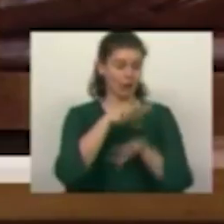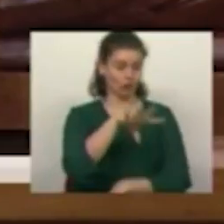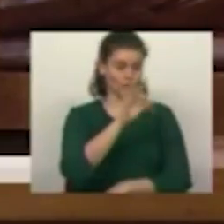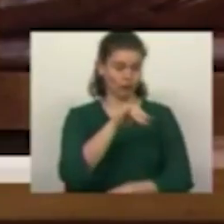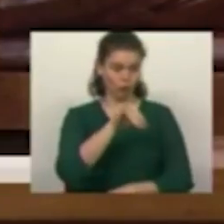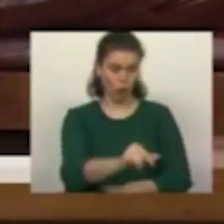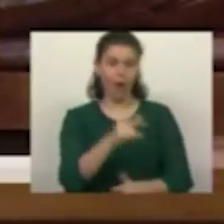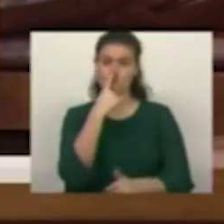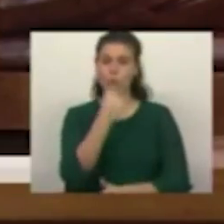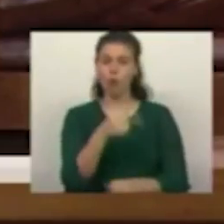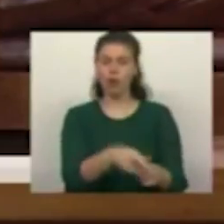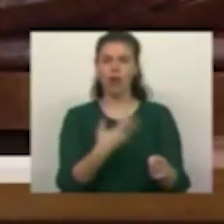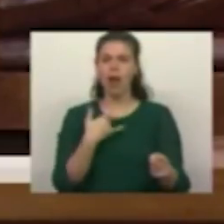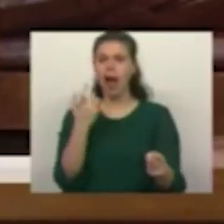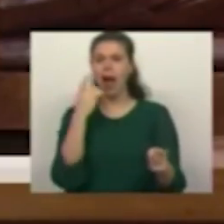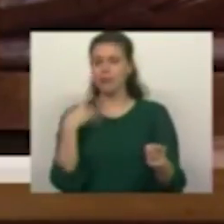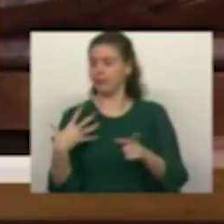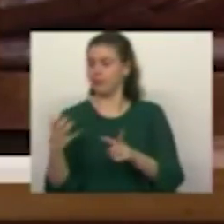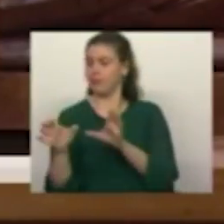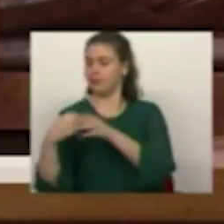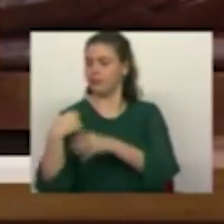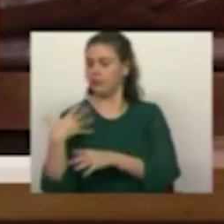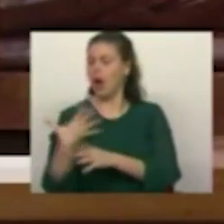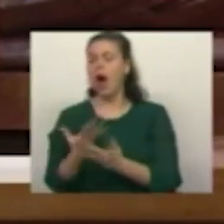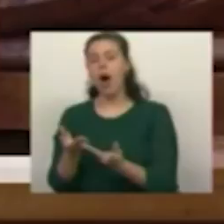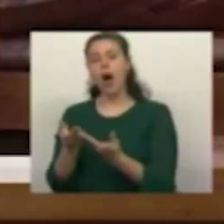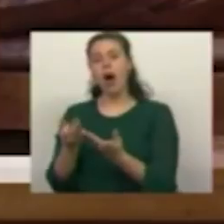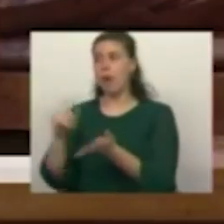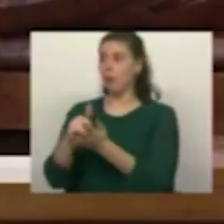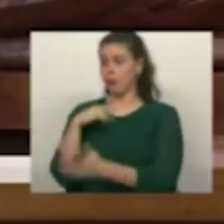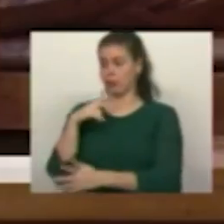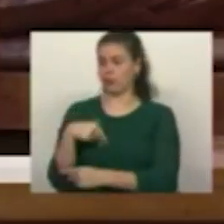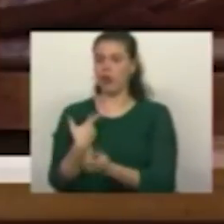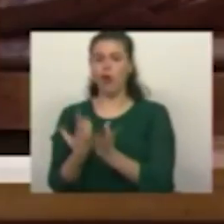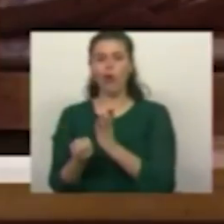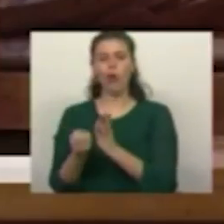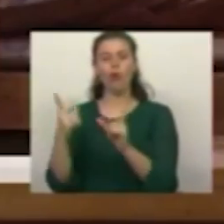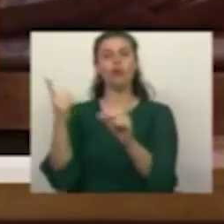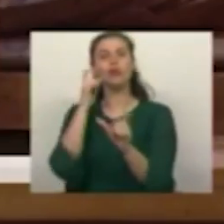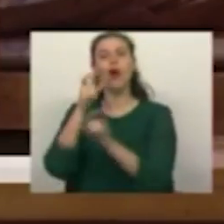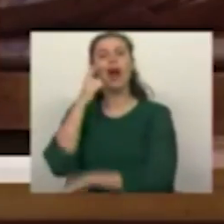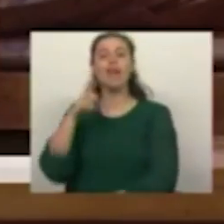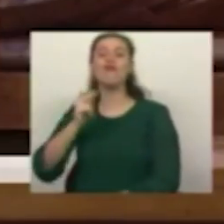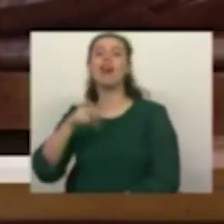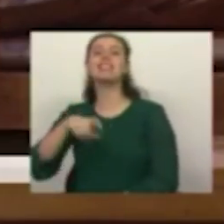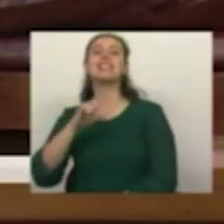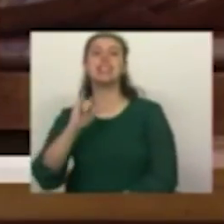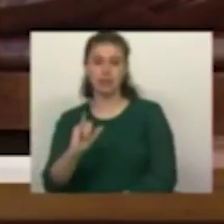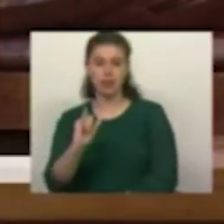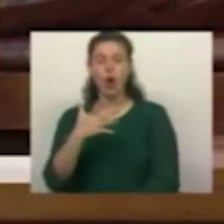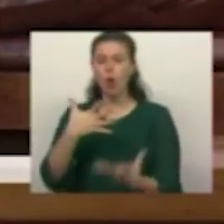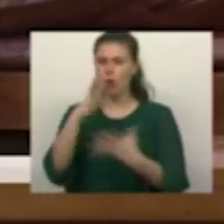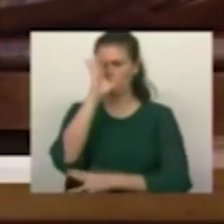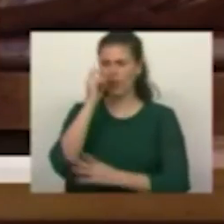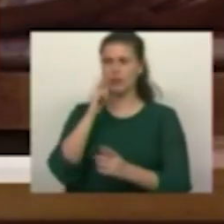a localização Montijo foi a concessionária dos aeroportos portugueses controlada pelo grupo francês Vinci. O Governo